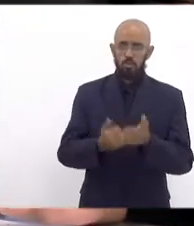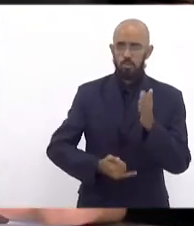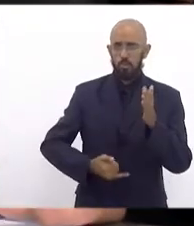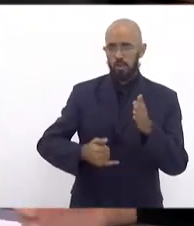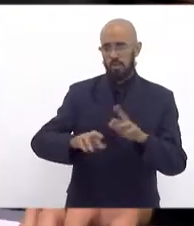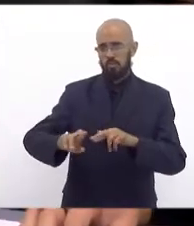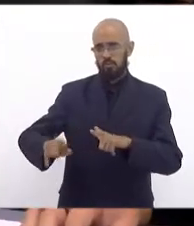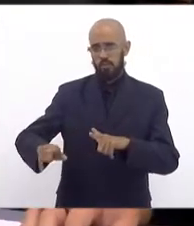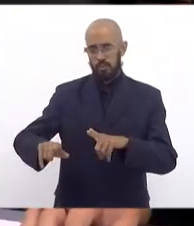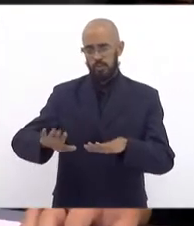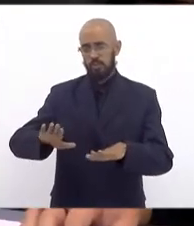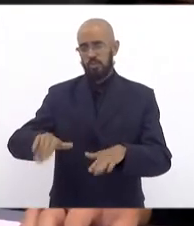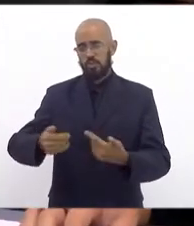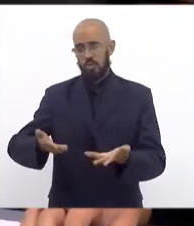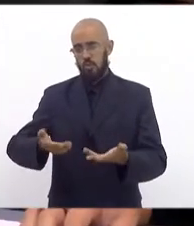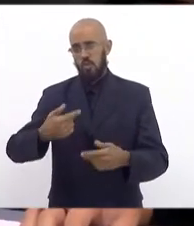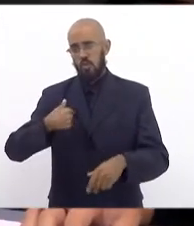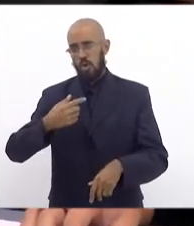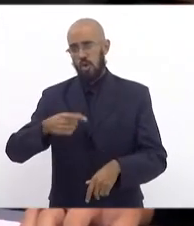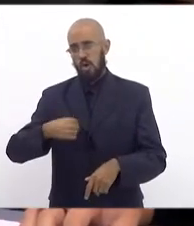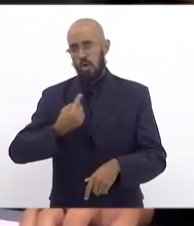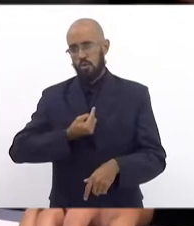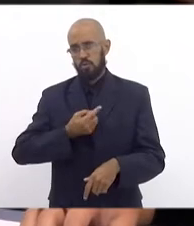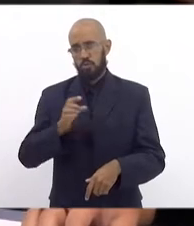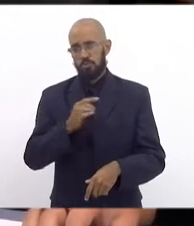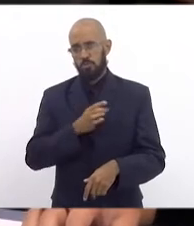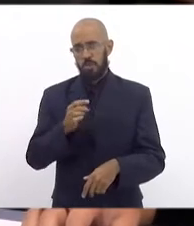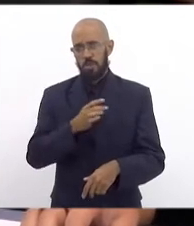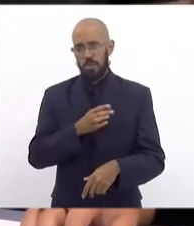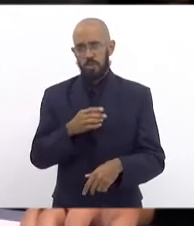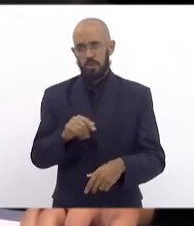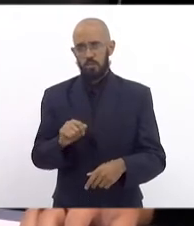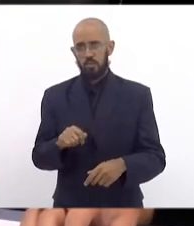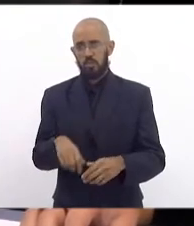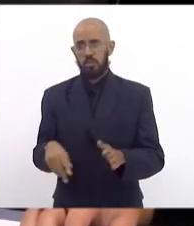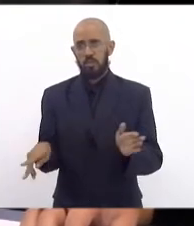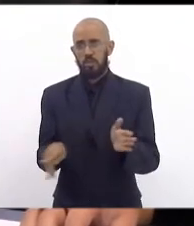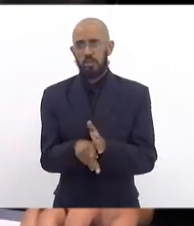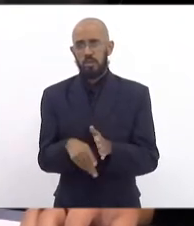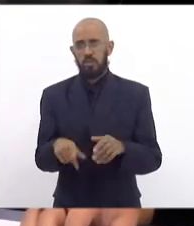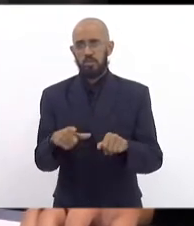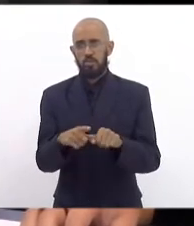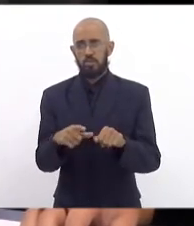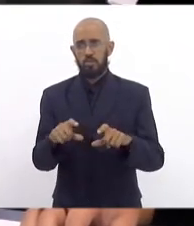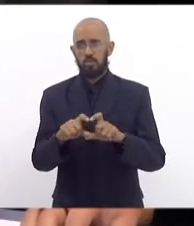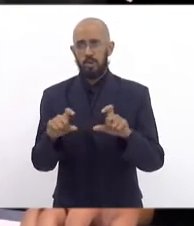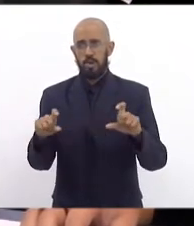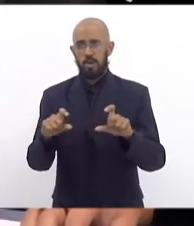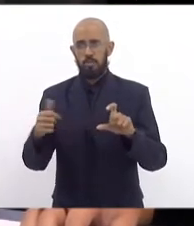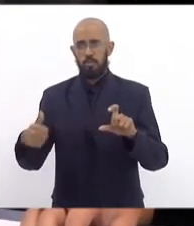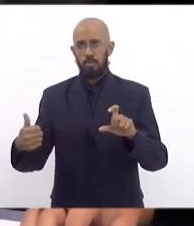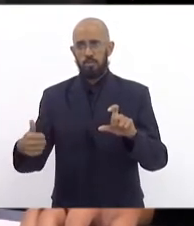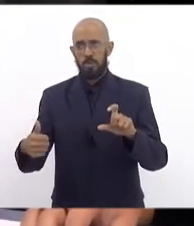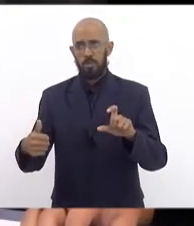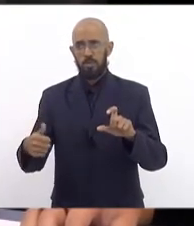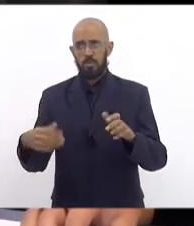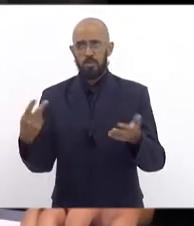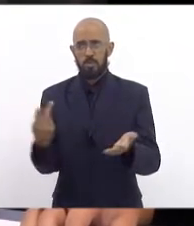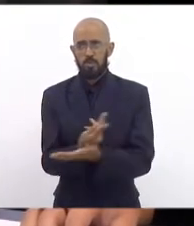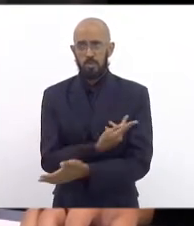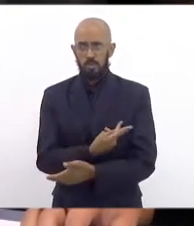da indústria é o nosso receio no disposto no parágrafo 1º O que é o que estende ao comércio varejista